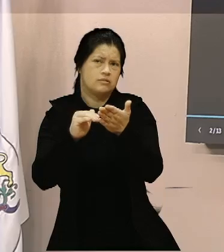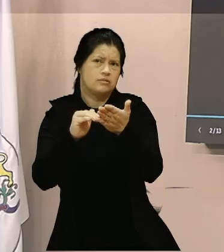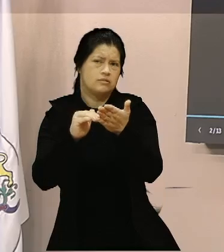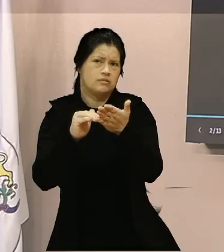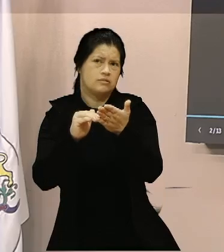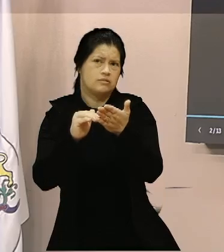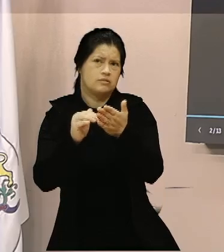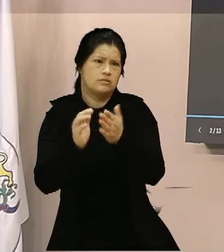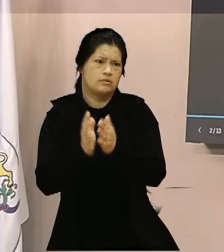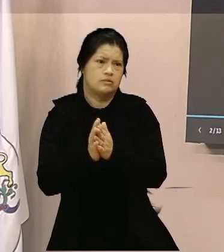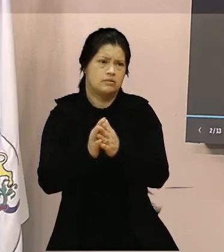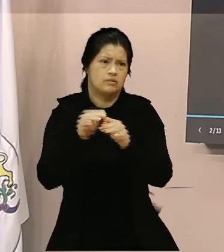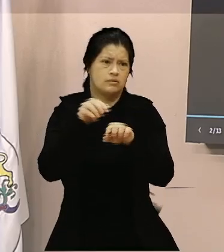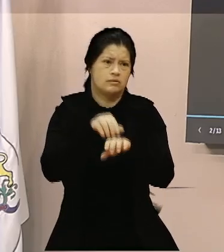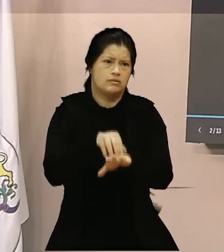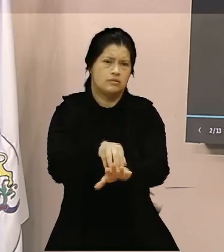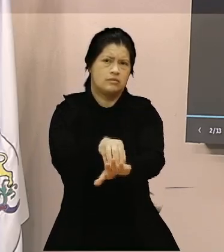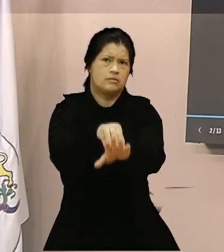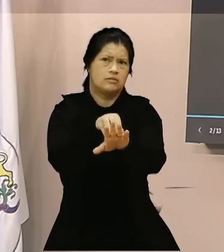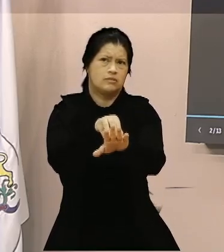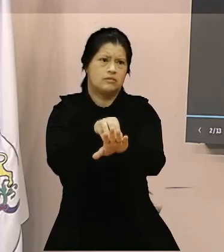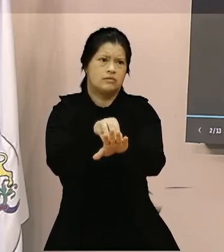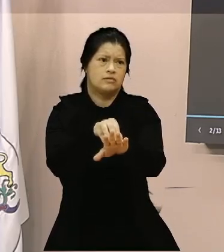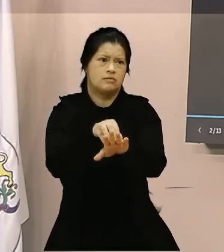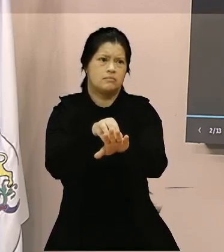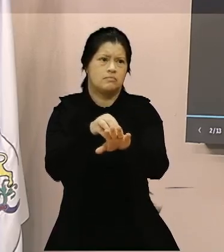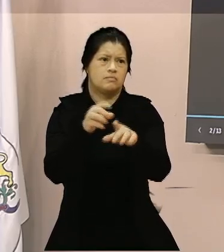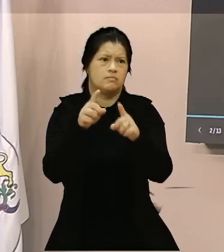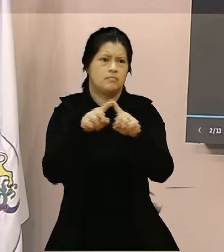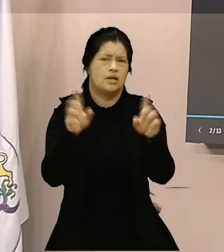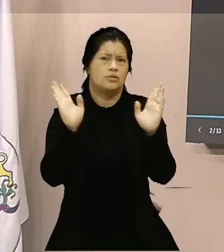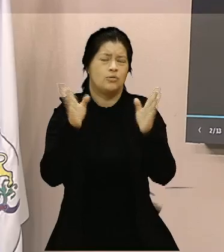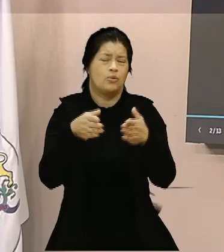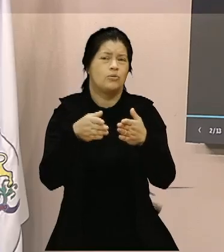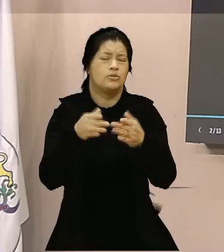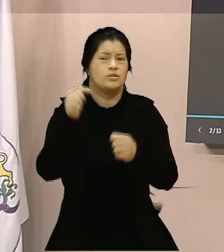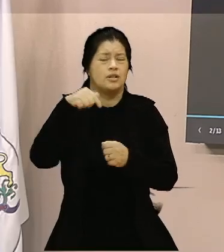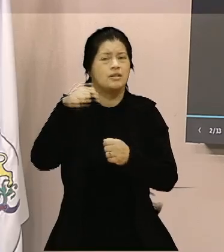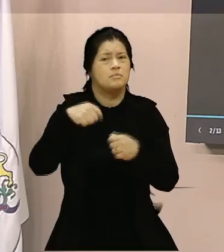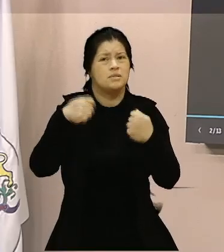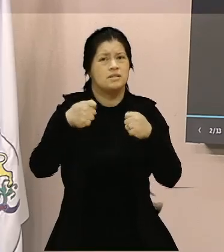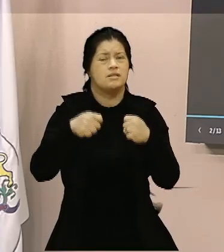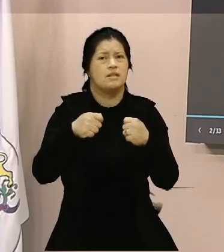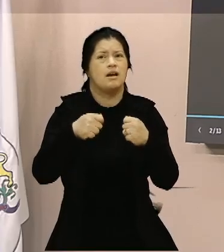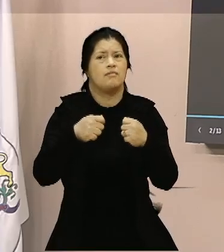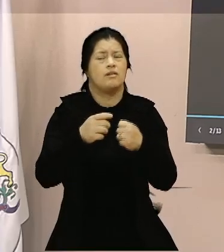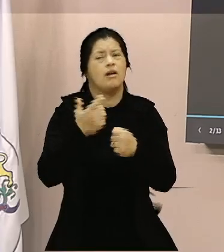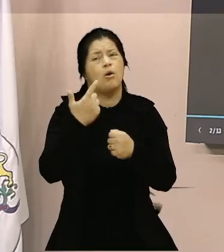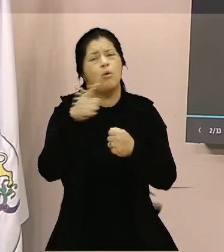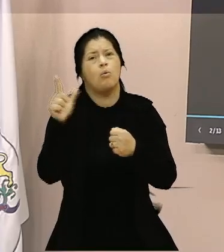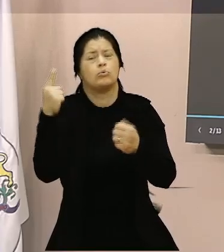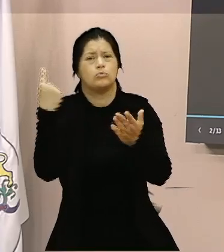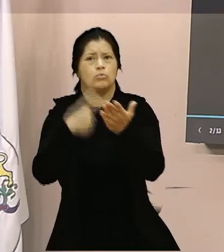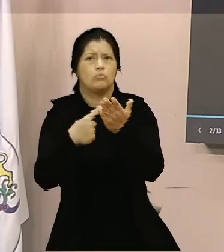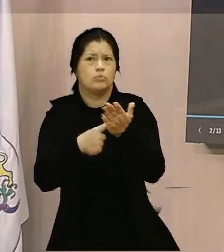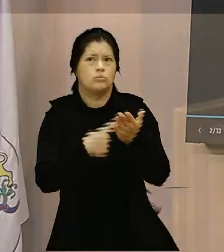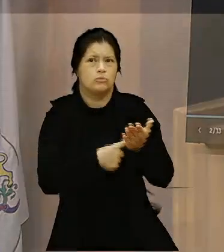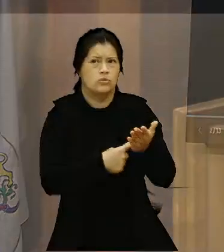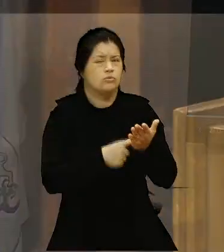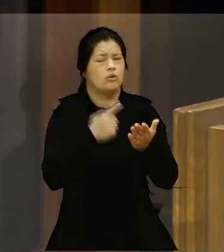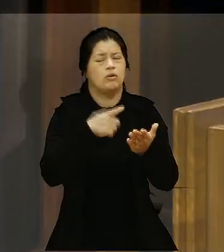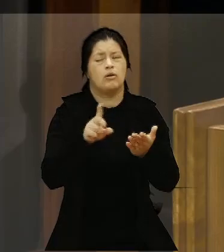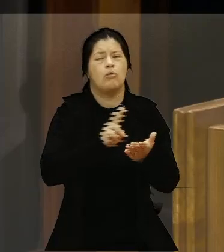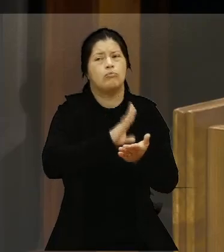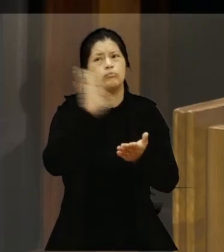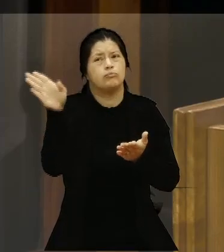né? Lá em Porto Alegre, só que daí, infelizmente, hoje era o meu grande expediente aqui também, devido a outros compromissos, eu não pude